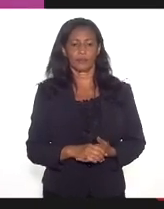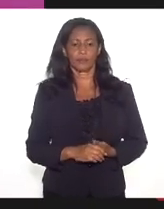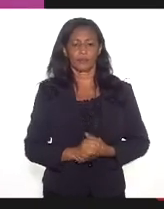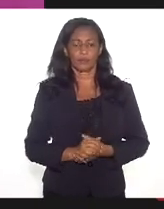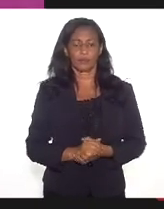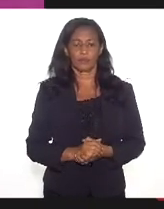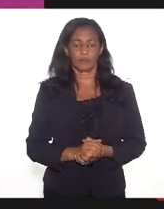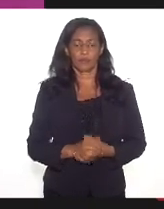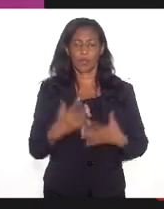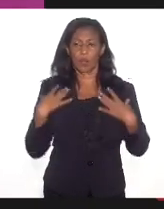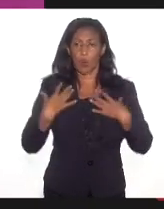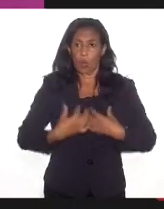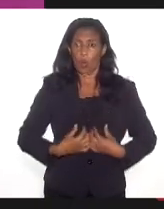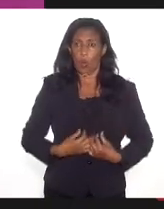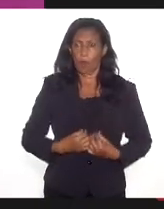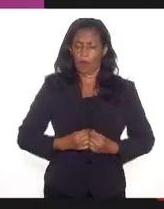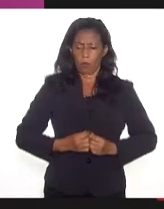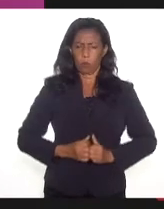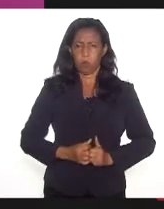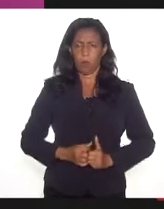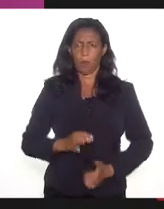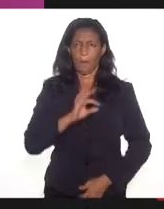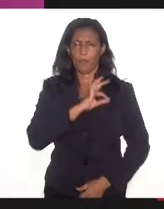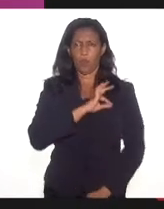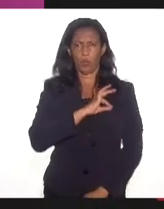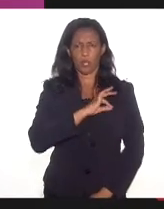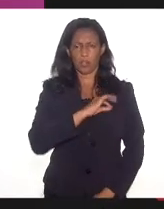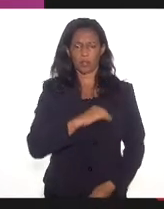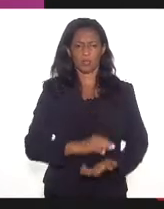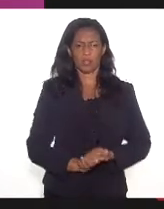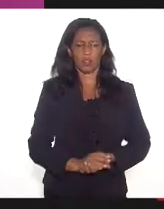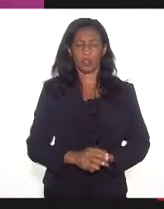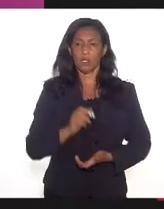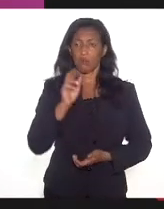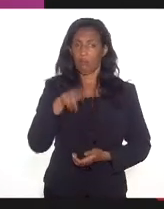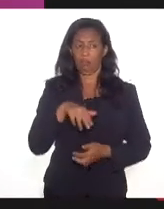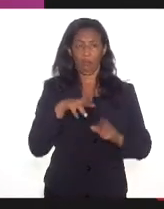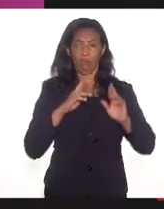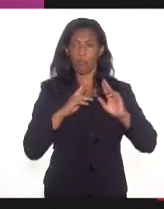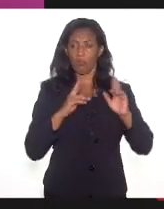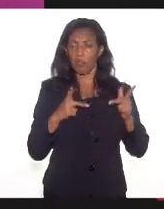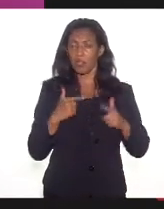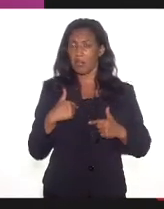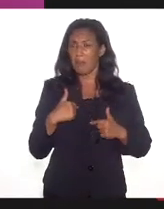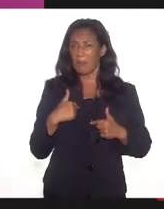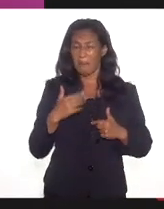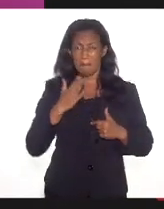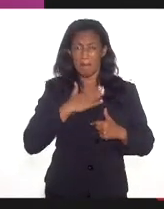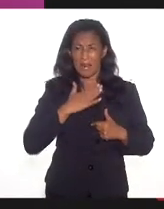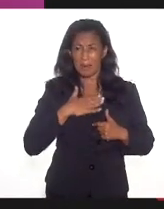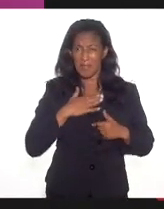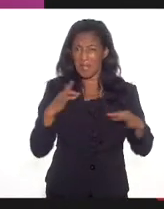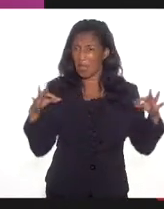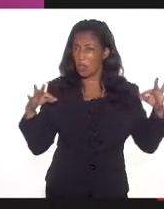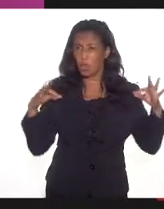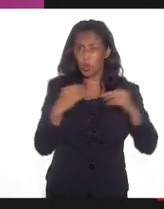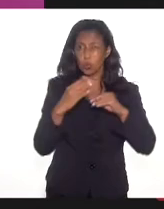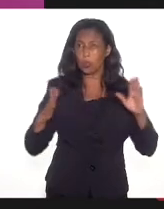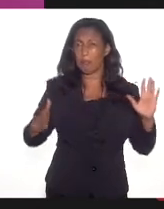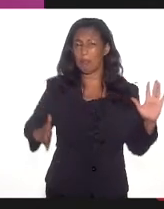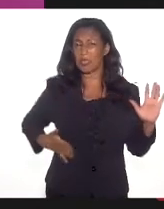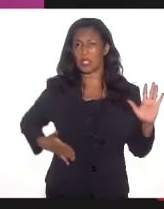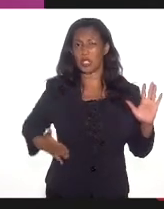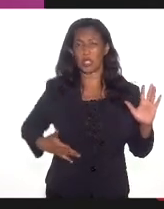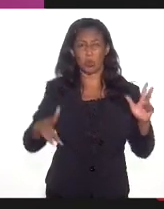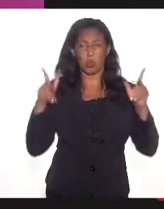botar uma roupa de policial que é a diferença porque para mim é tudo bandido para mim é a mesma coisa